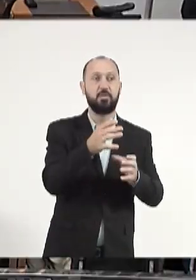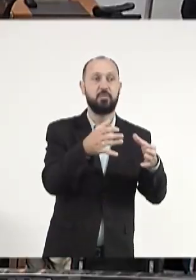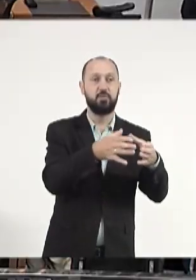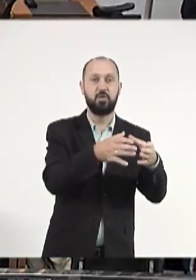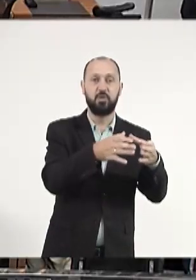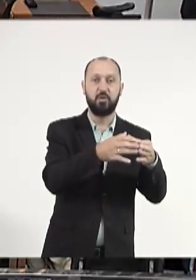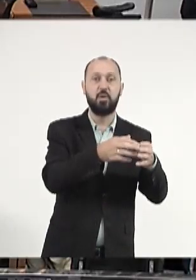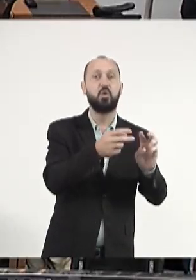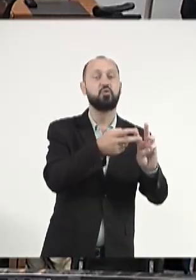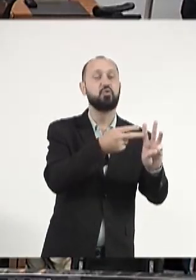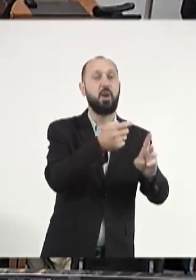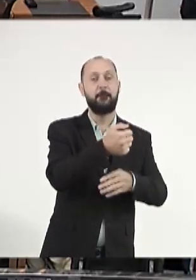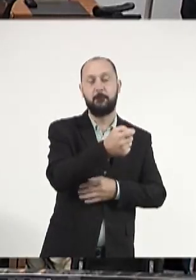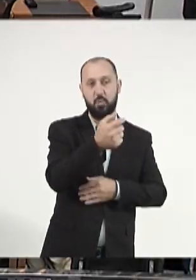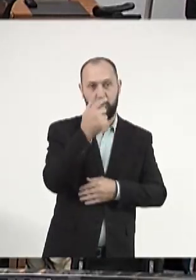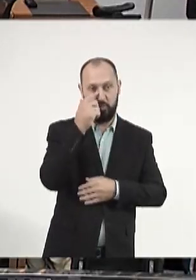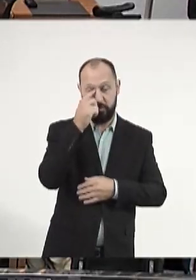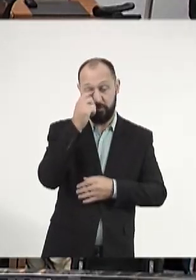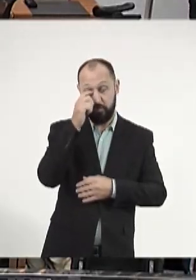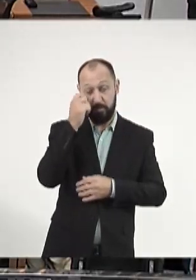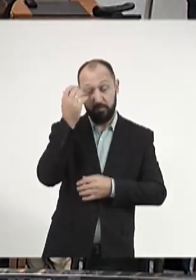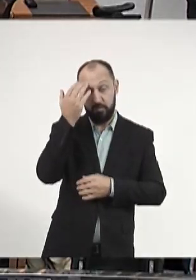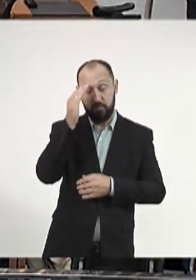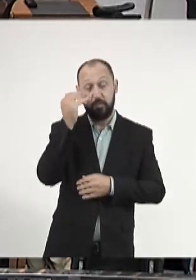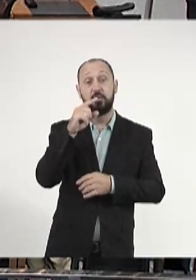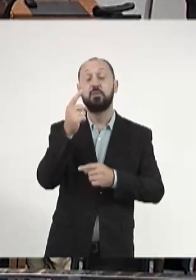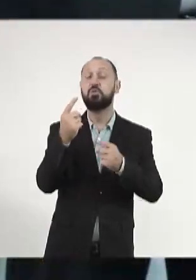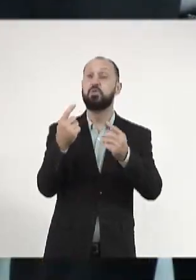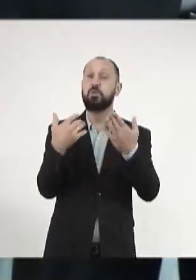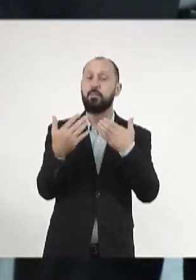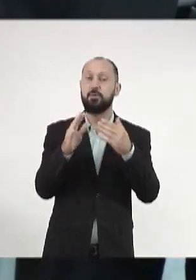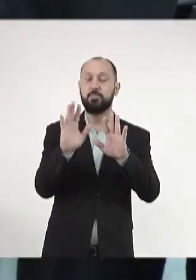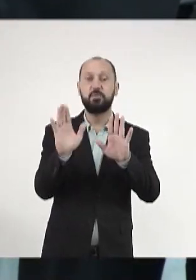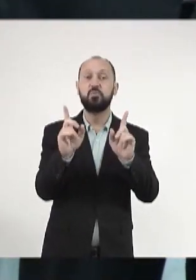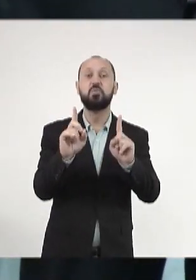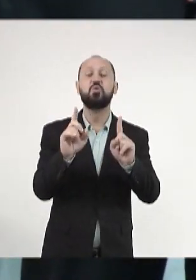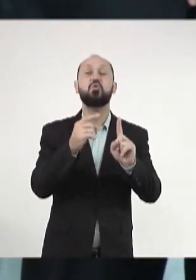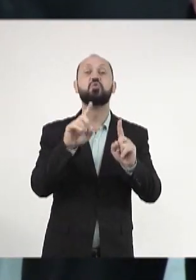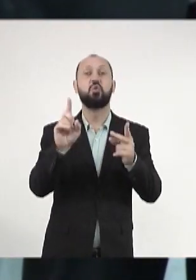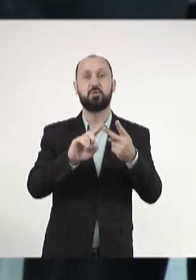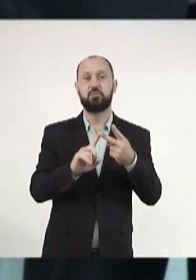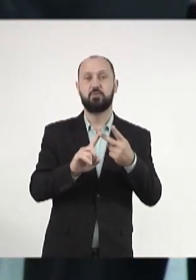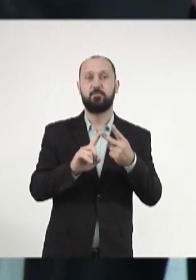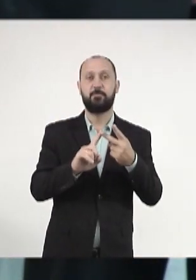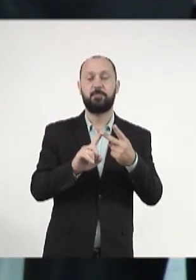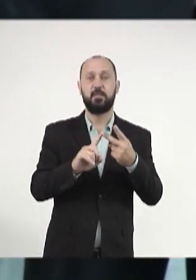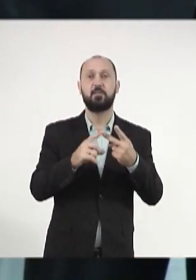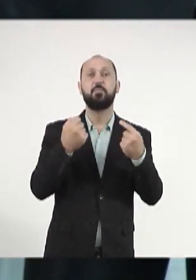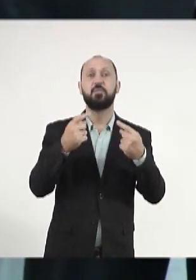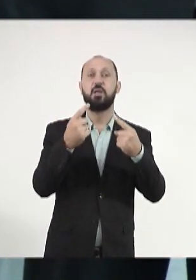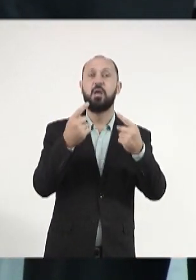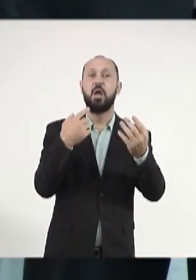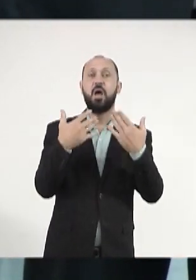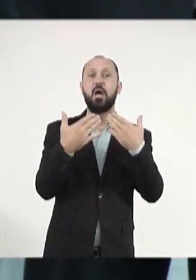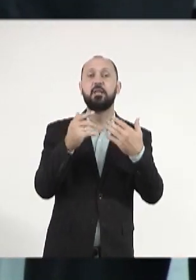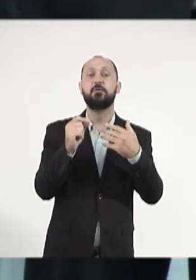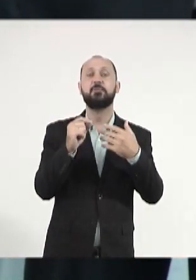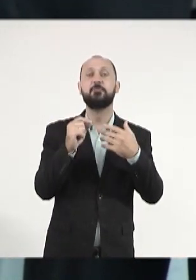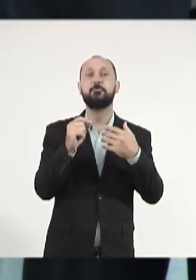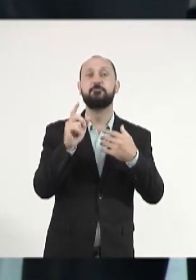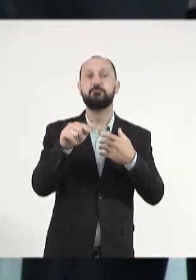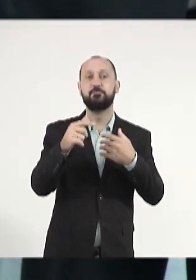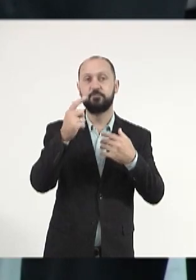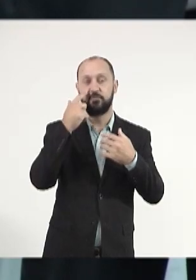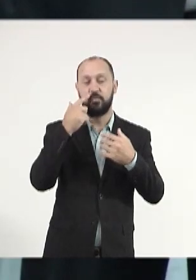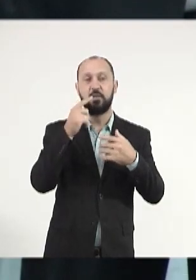indígenas, né? Então a gente precisa compreender melhor esse debate. Mas não é somente sobre isso. O que a gente precisa debater aqui é